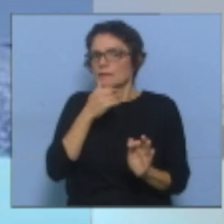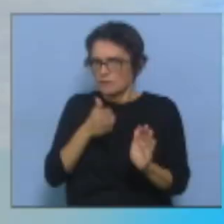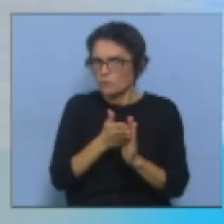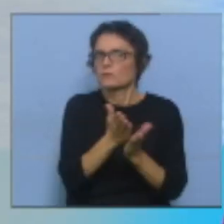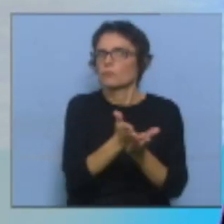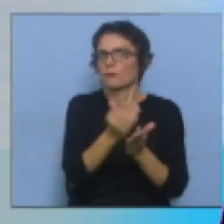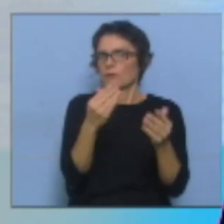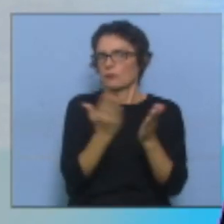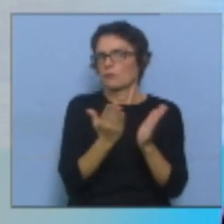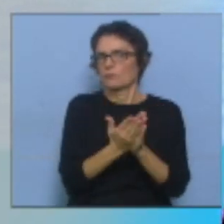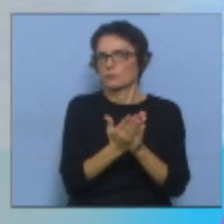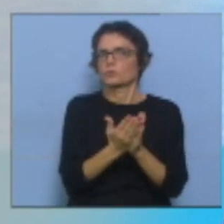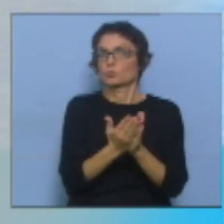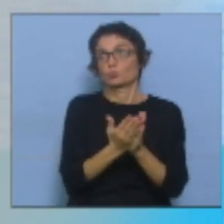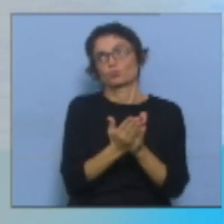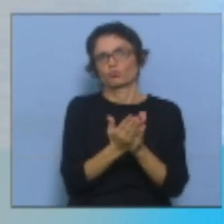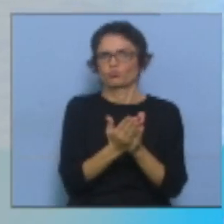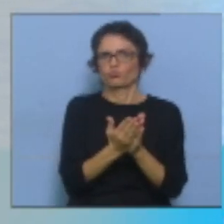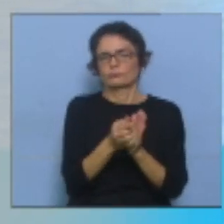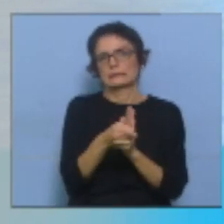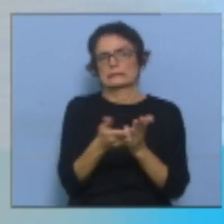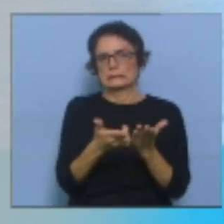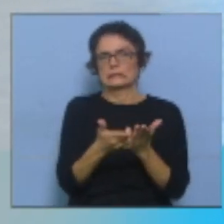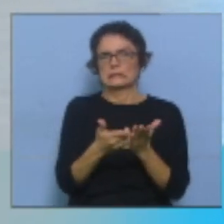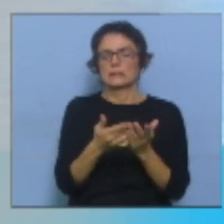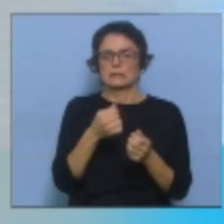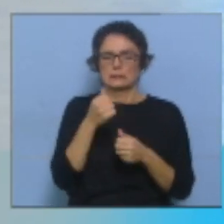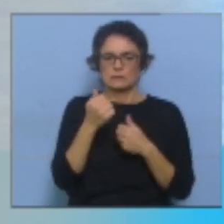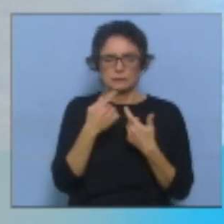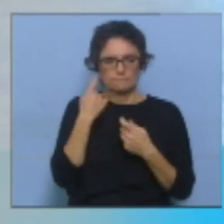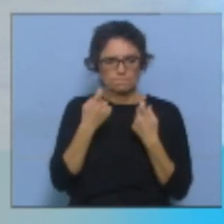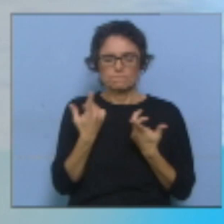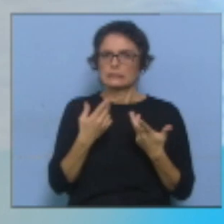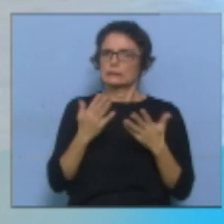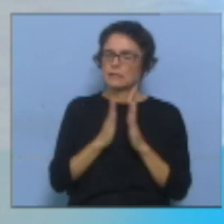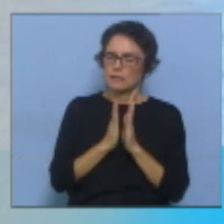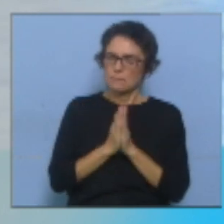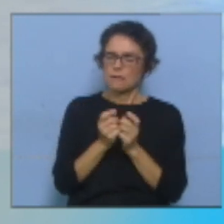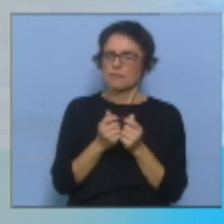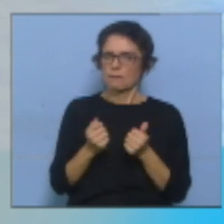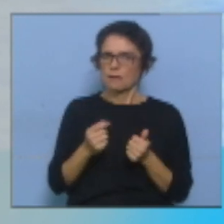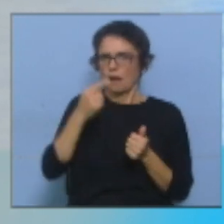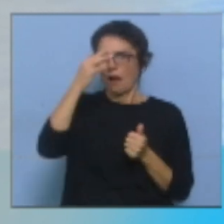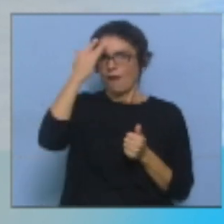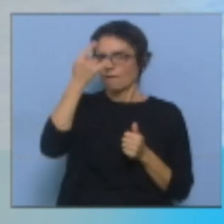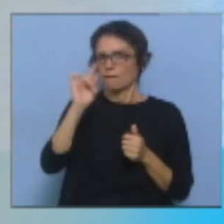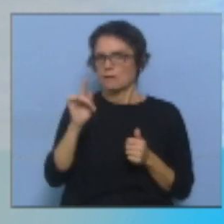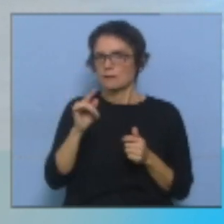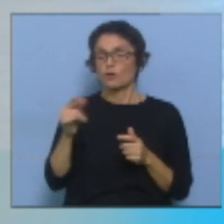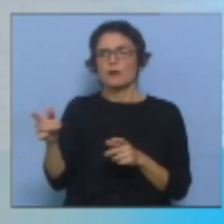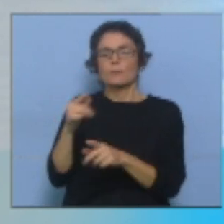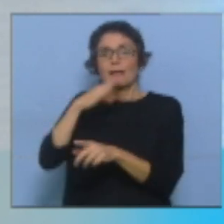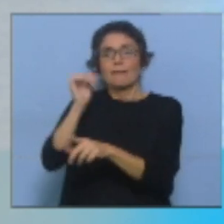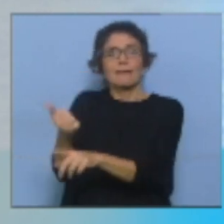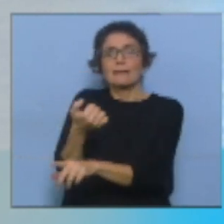Agora, quando quis passar para o seminário menor, aí tivemos que ponderar muito, rezar muito. Não foi nada fácil, porque ele só tinha 15 anos,